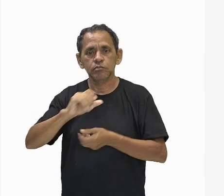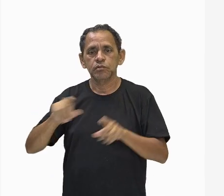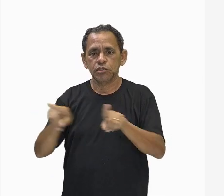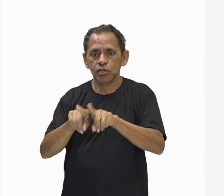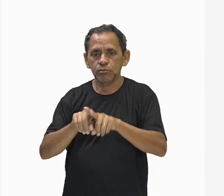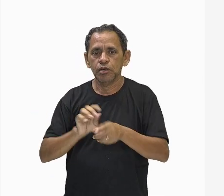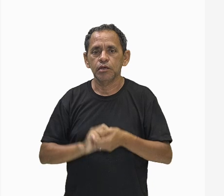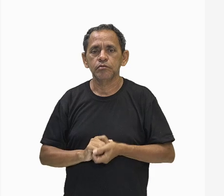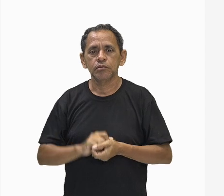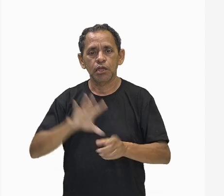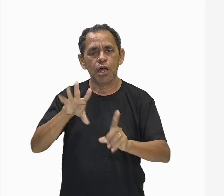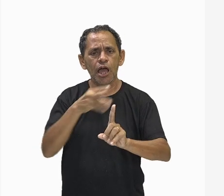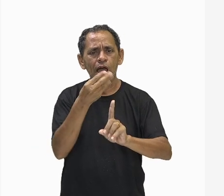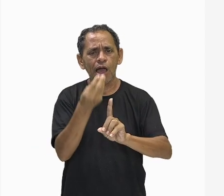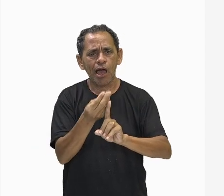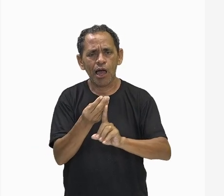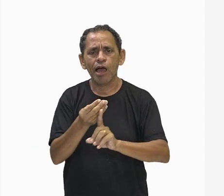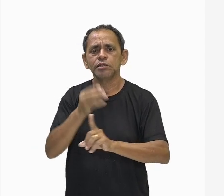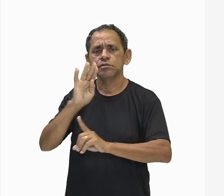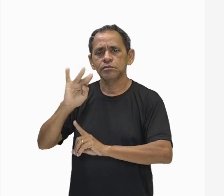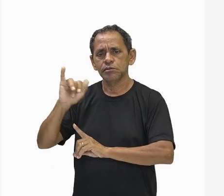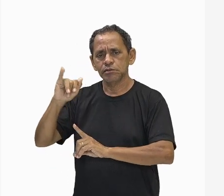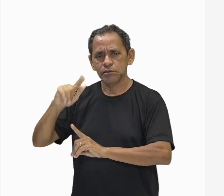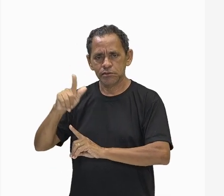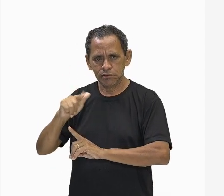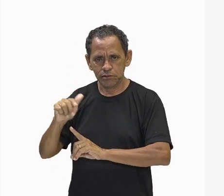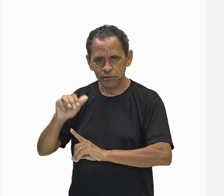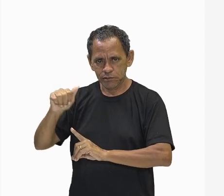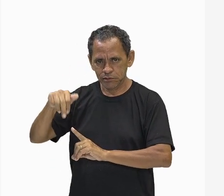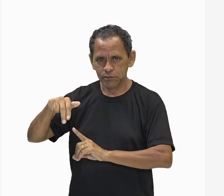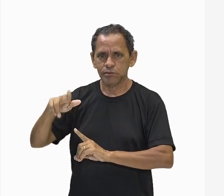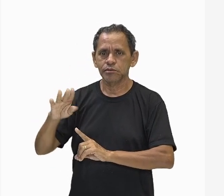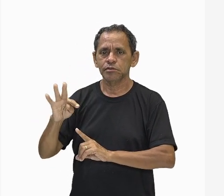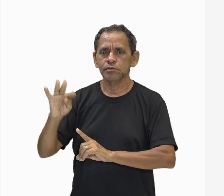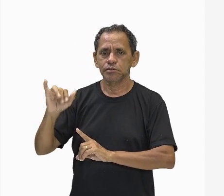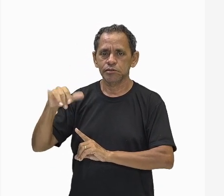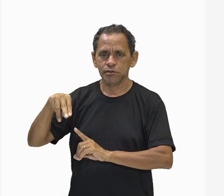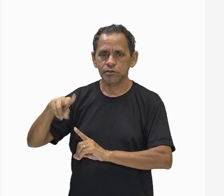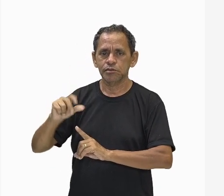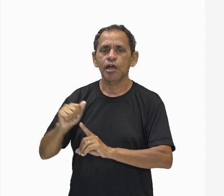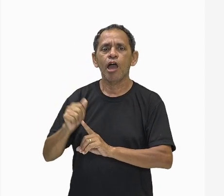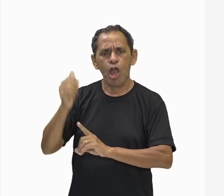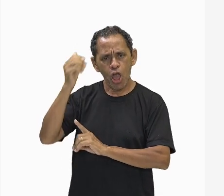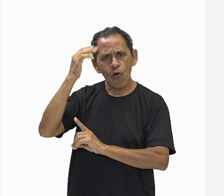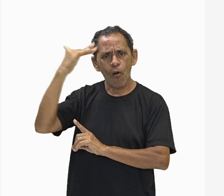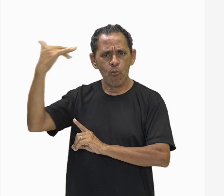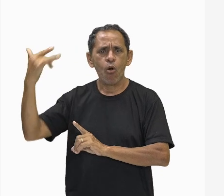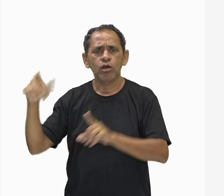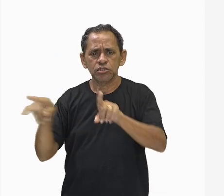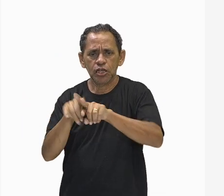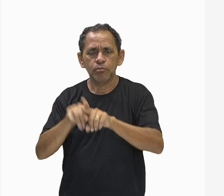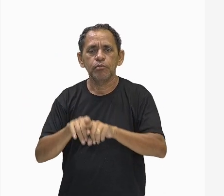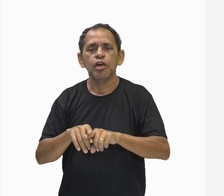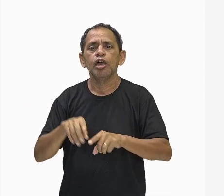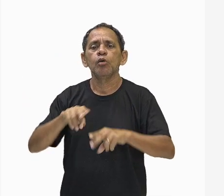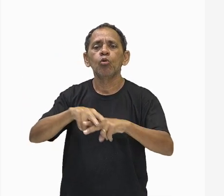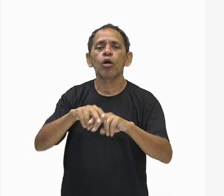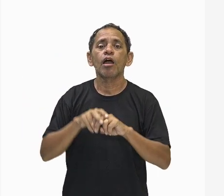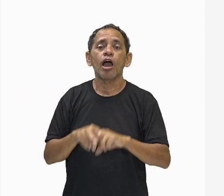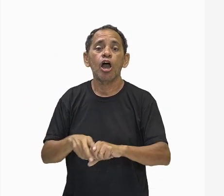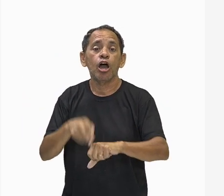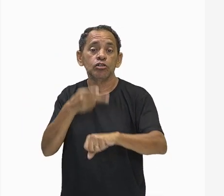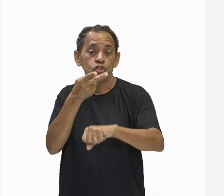arte bizantina, tá, gente? A arte bizantina é bastante conhecida como os vitrais ali, tá, gente?